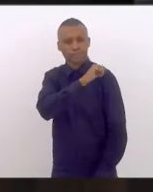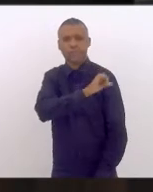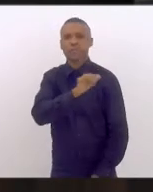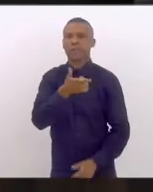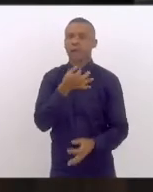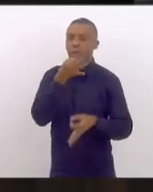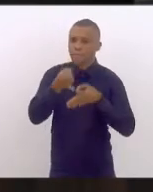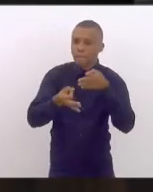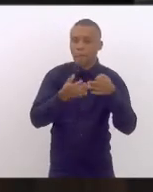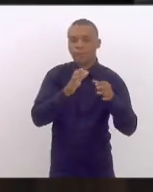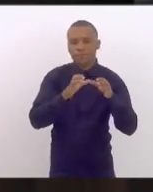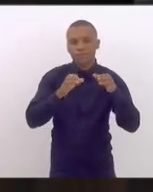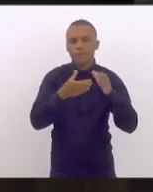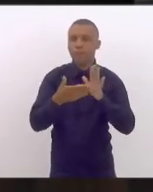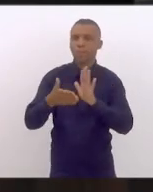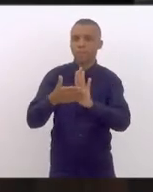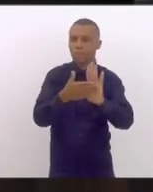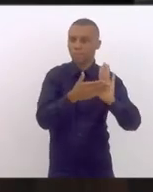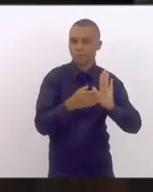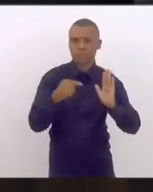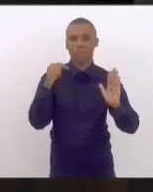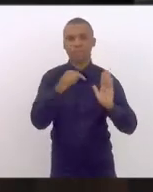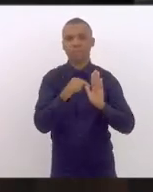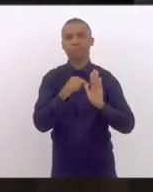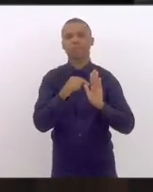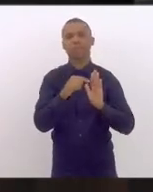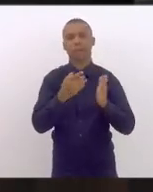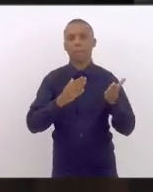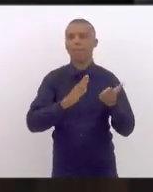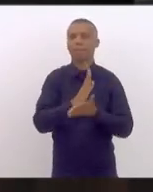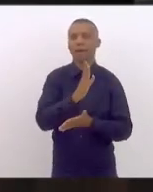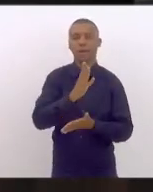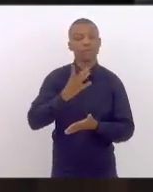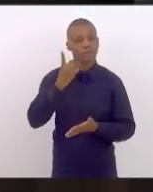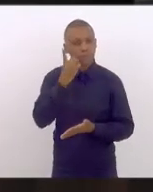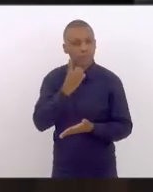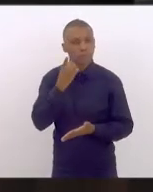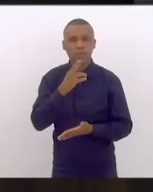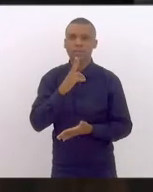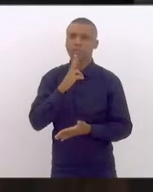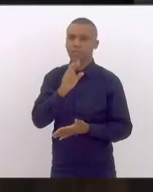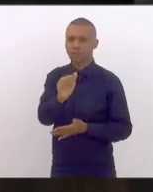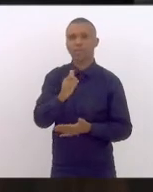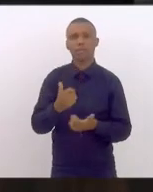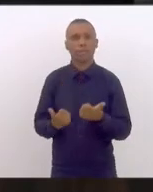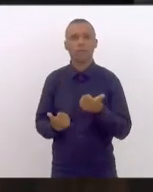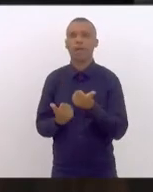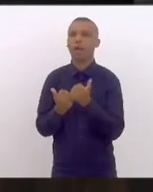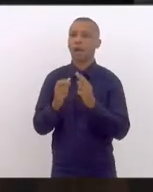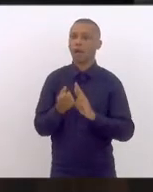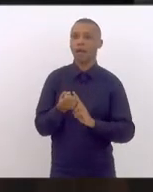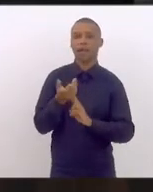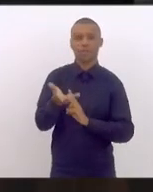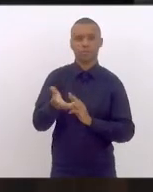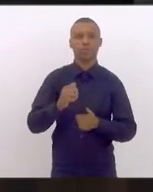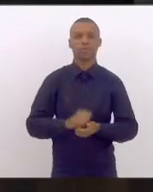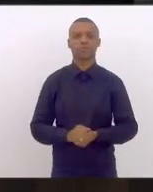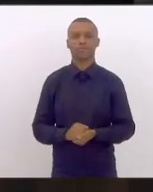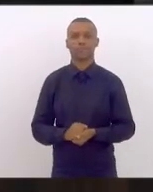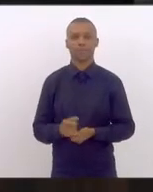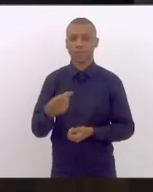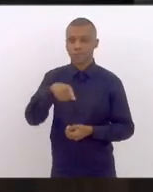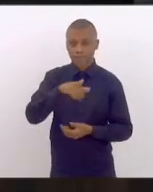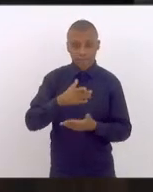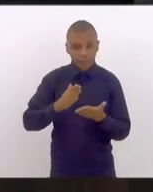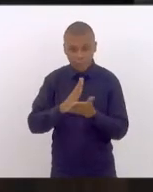e proporções externas favorável relatou o deputado Rodrigo Amorim em discussão em votação seus que